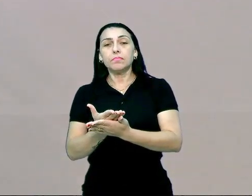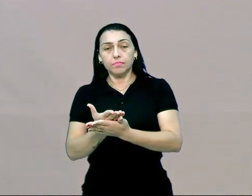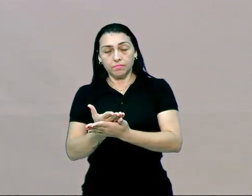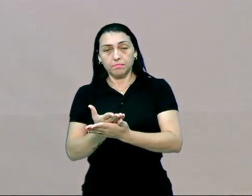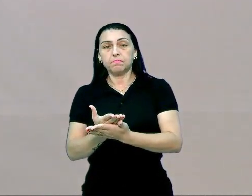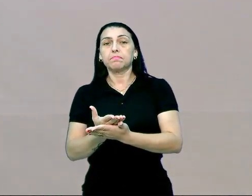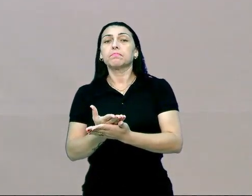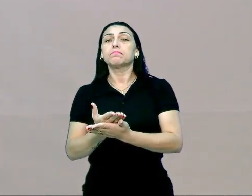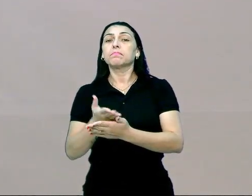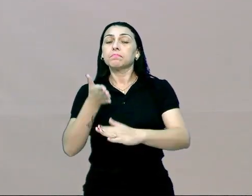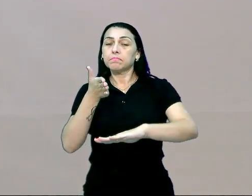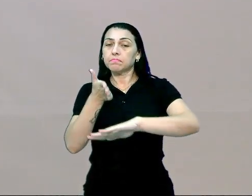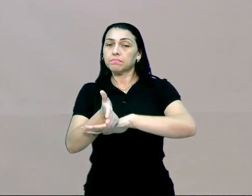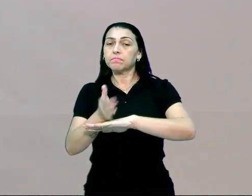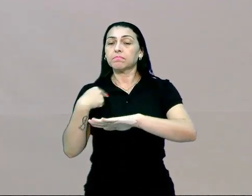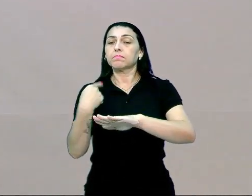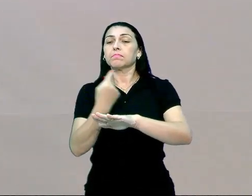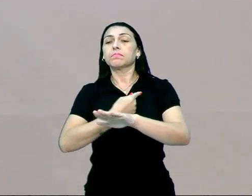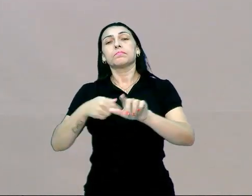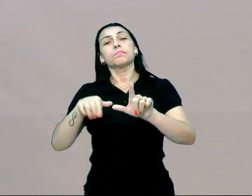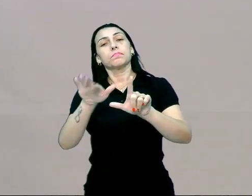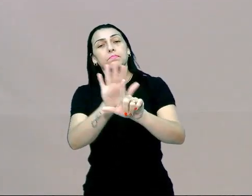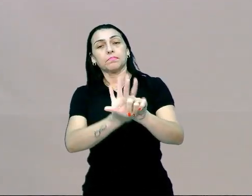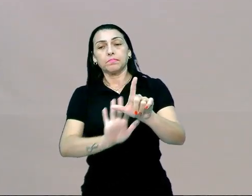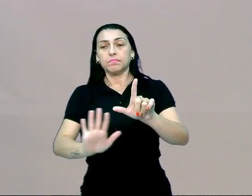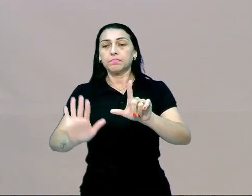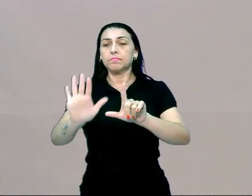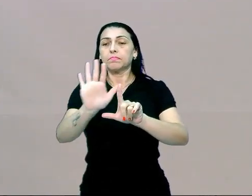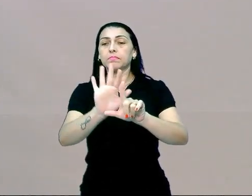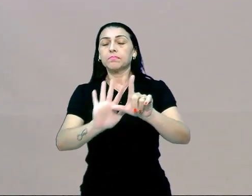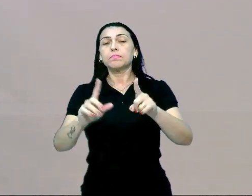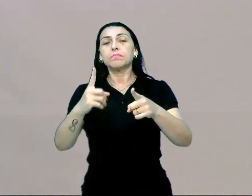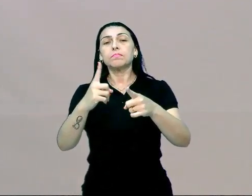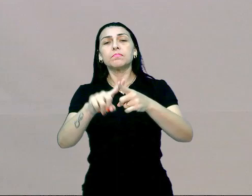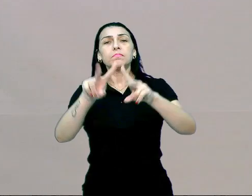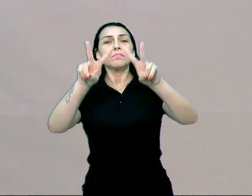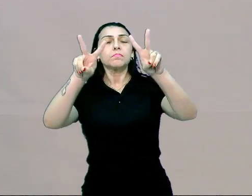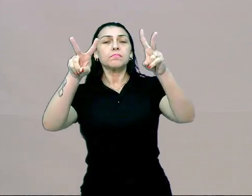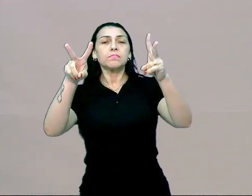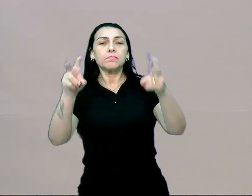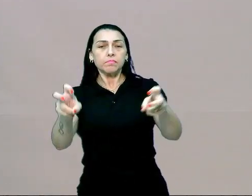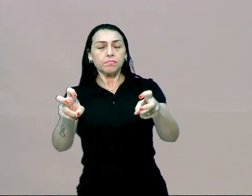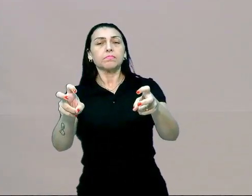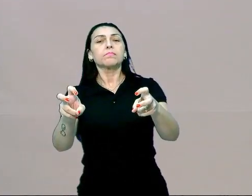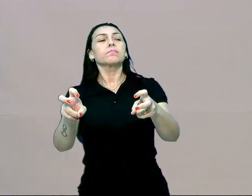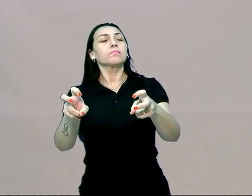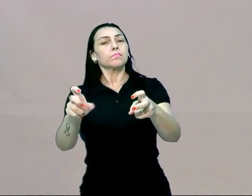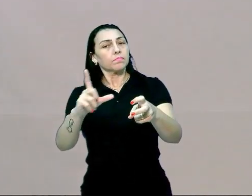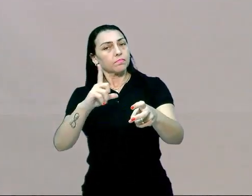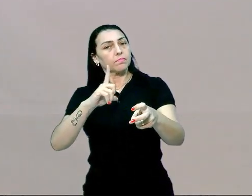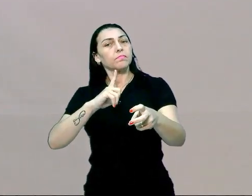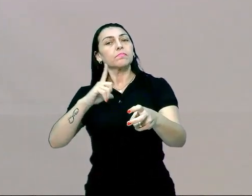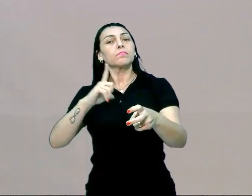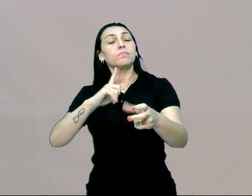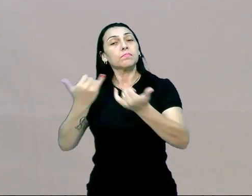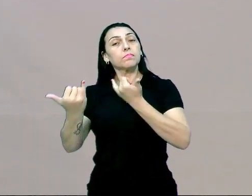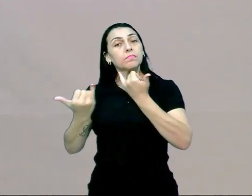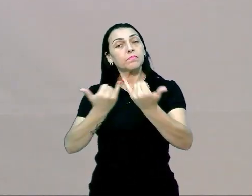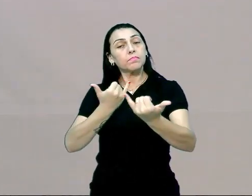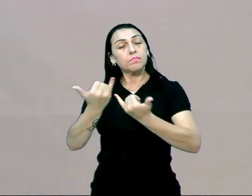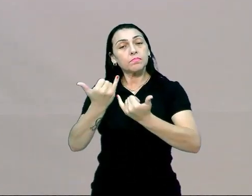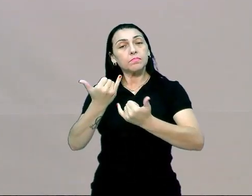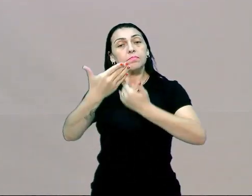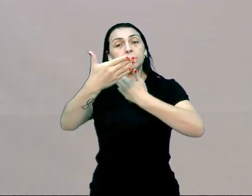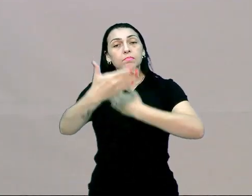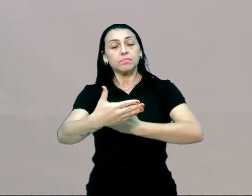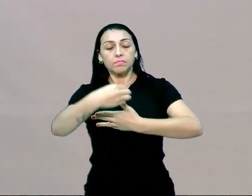a pena acessar as nossas plataformas, porque são temáticas recorrentes, né? São informações que